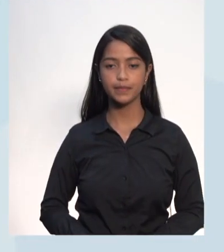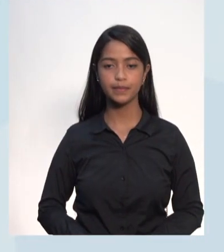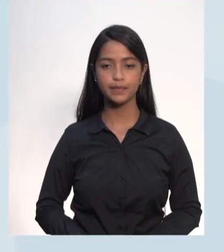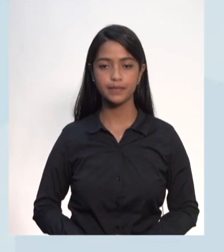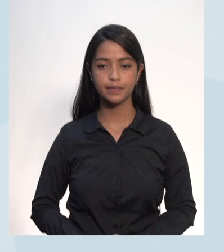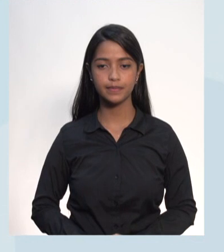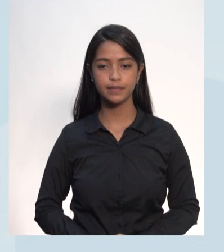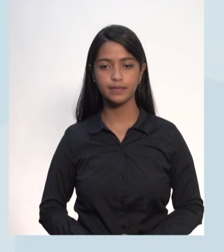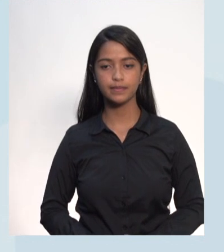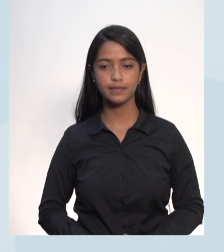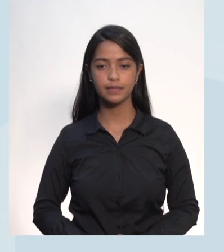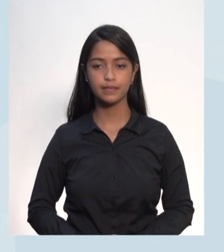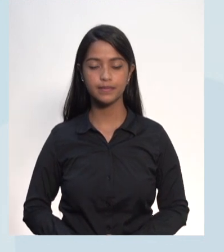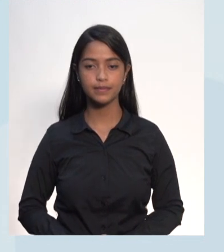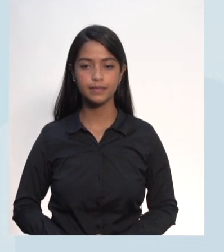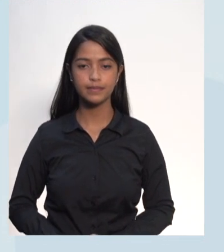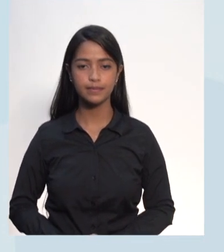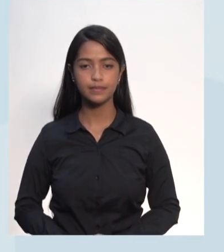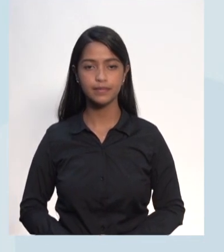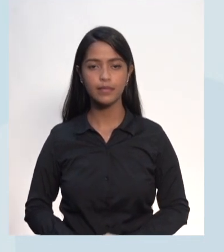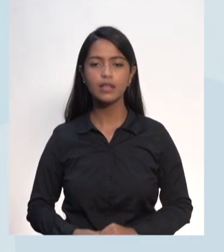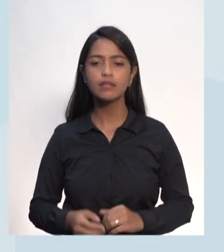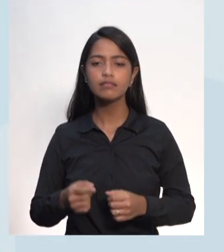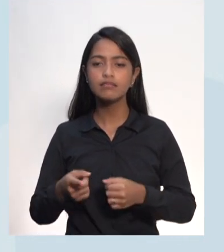Eu vou pedir até para voltar uma tela, por favor.